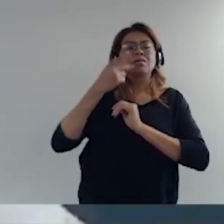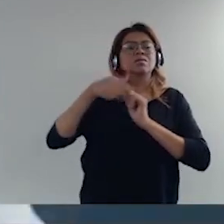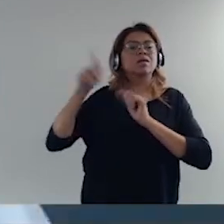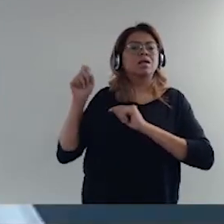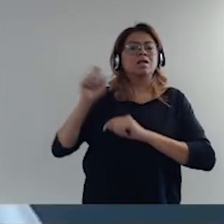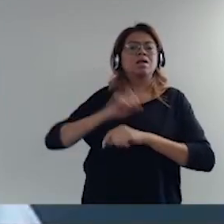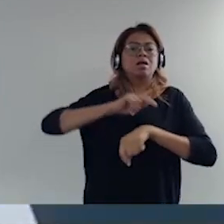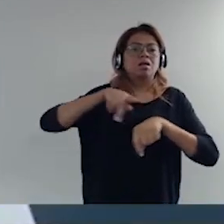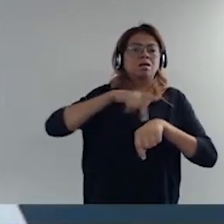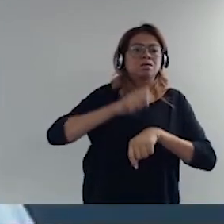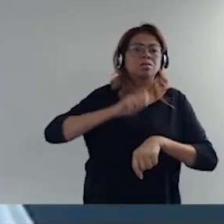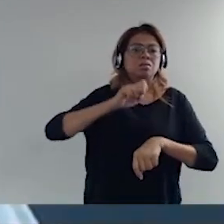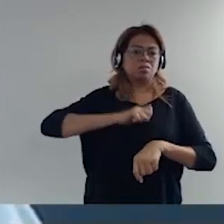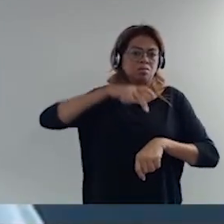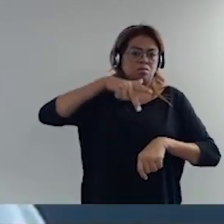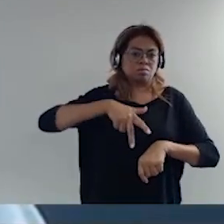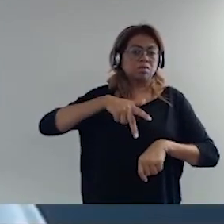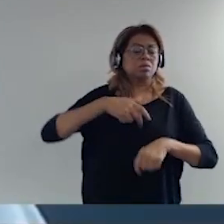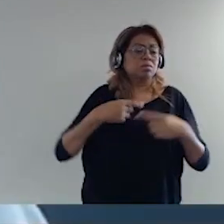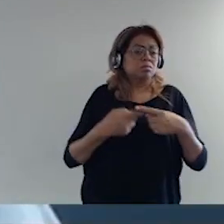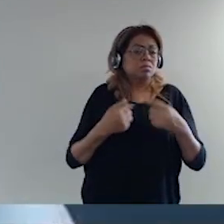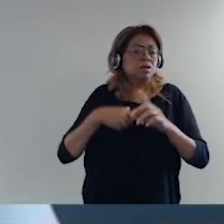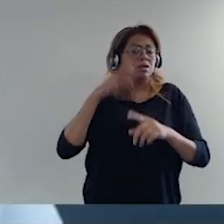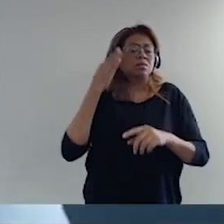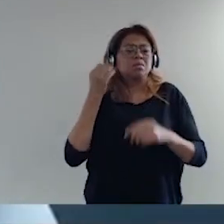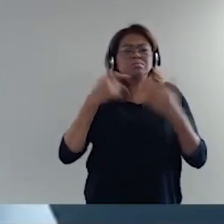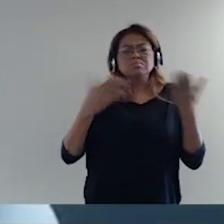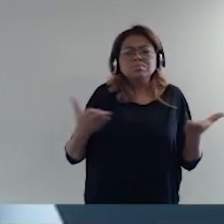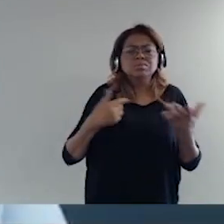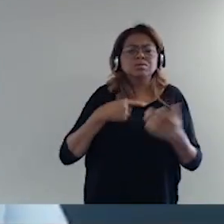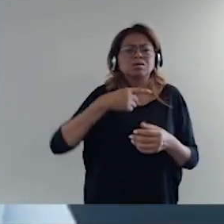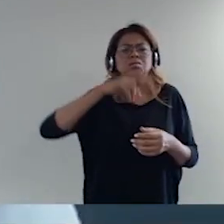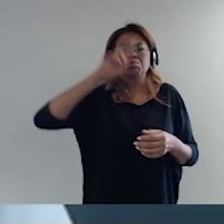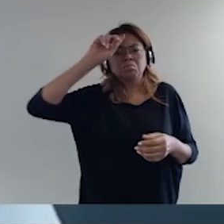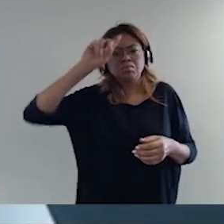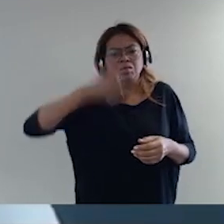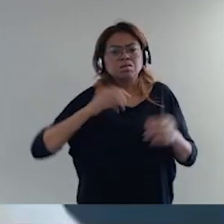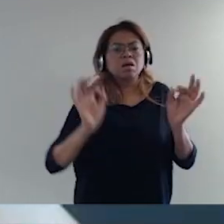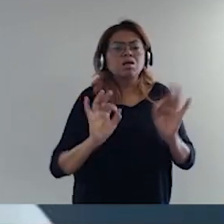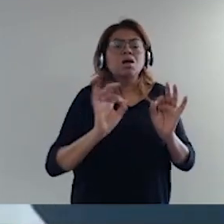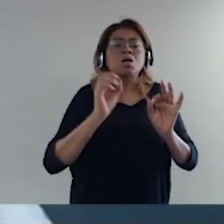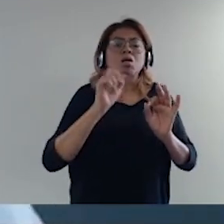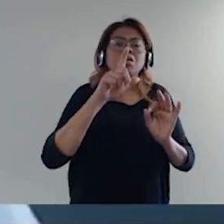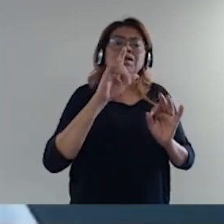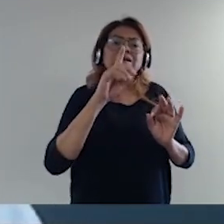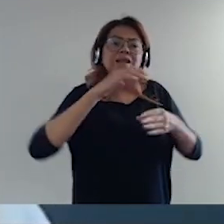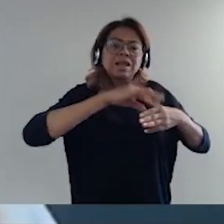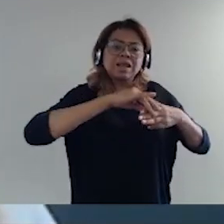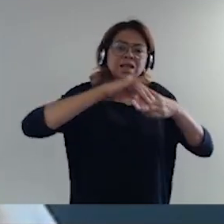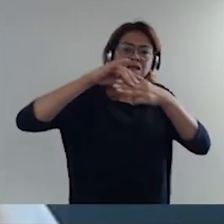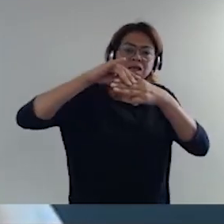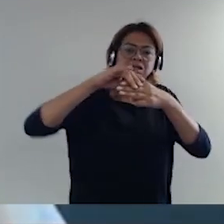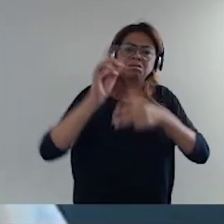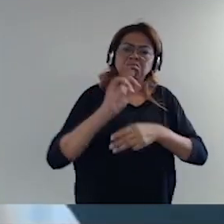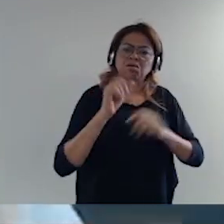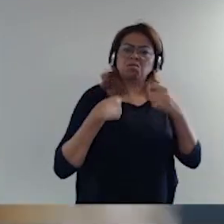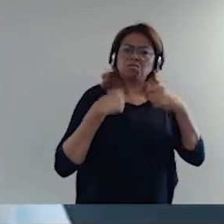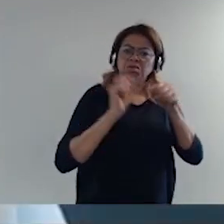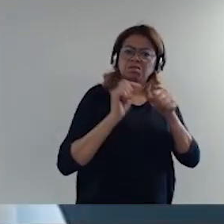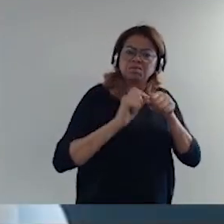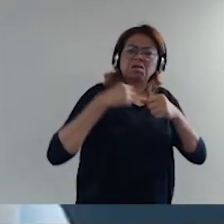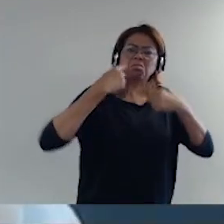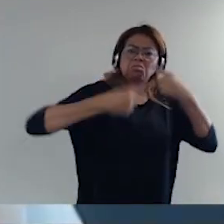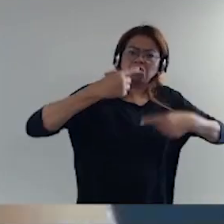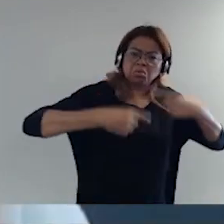e, sobretudo, liderar, não é? E não em fazer política e distribuir recursos para